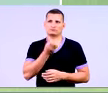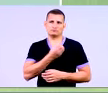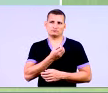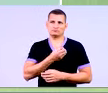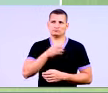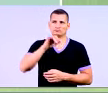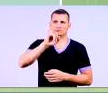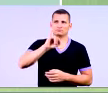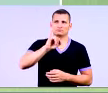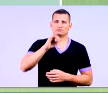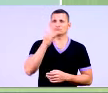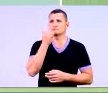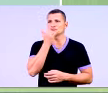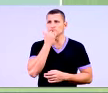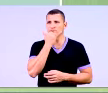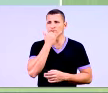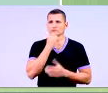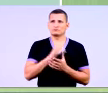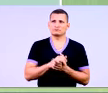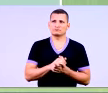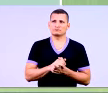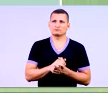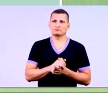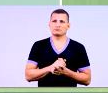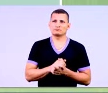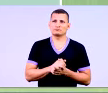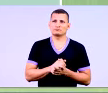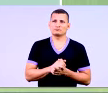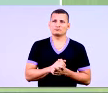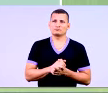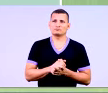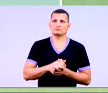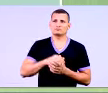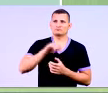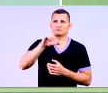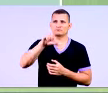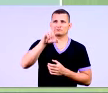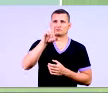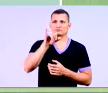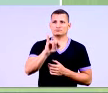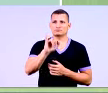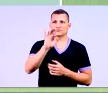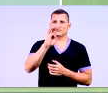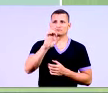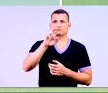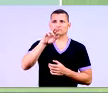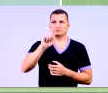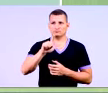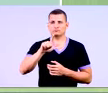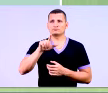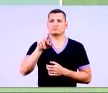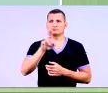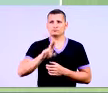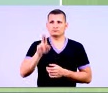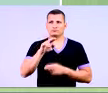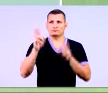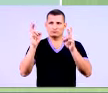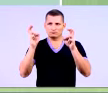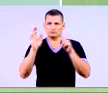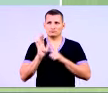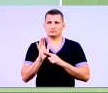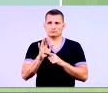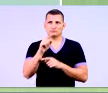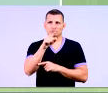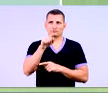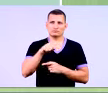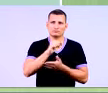inter não desculpa gente é de número de tipo literal eu uso aspas pra demonstrar que